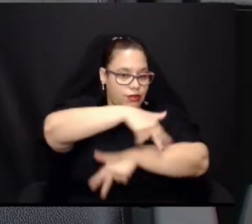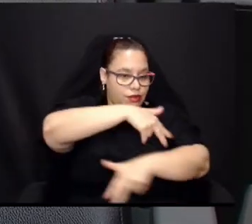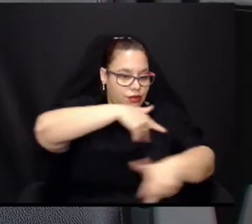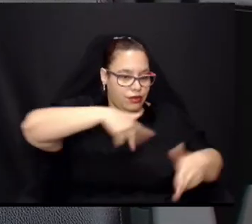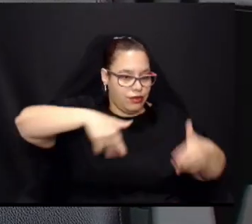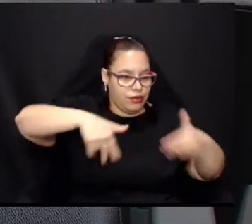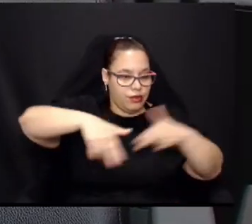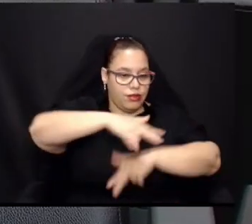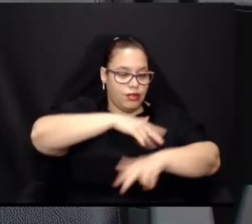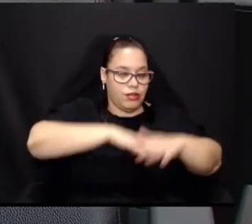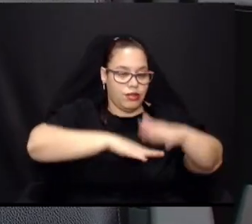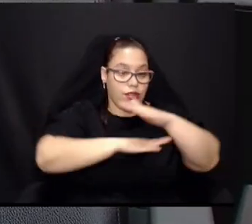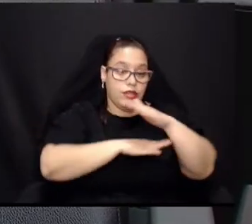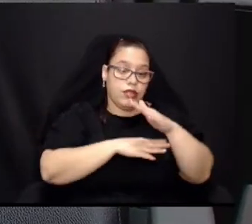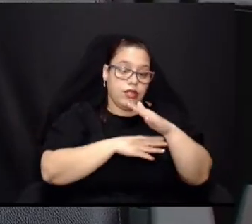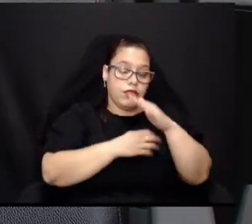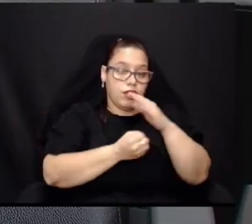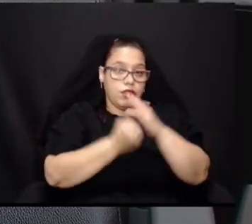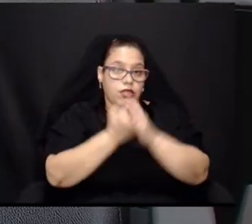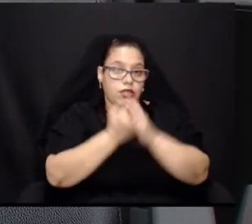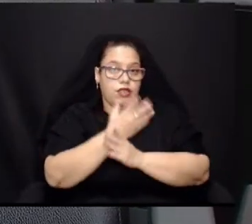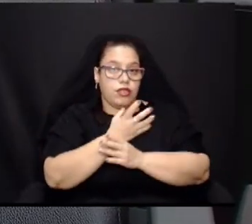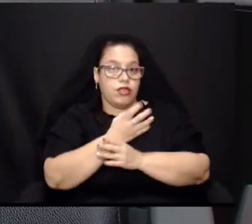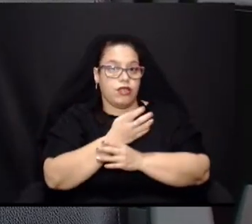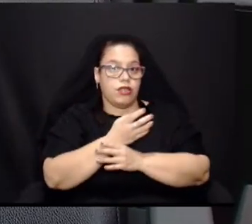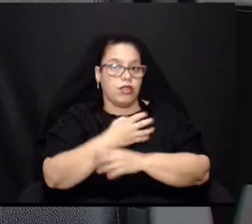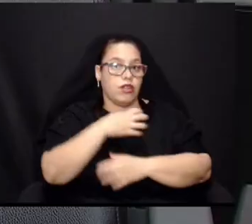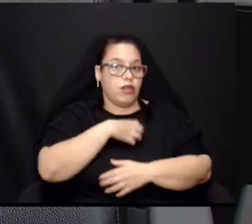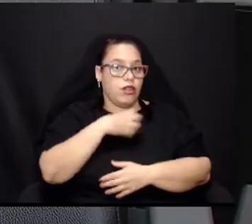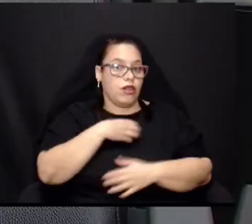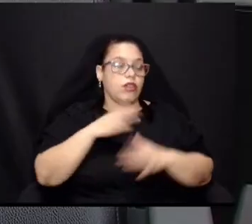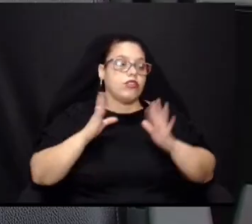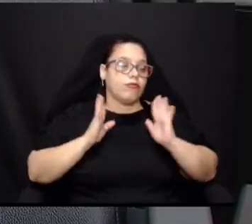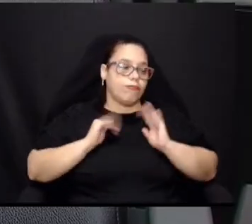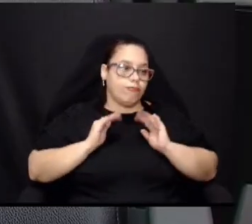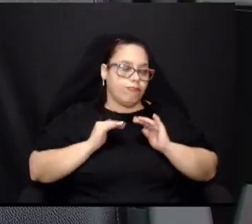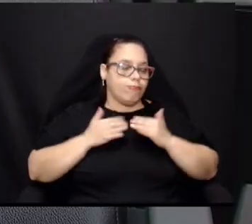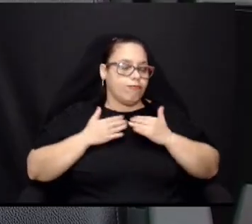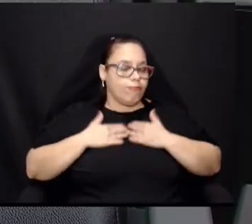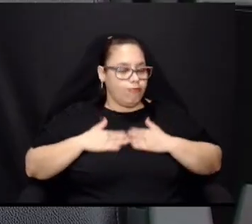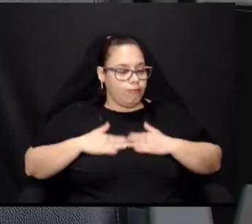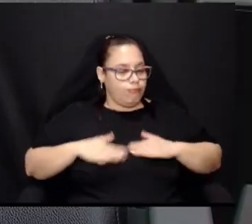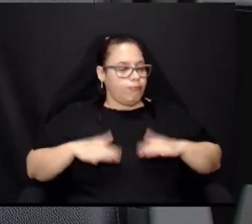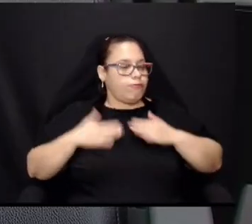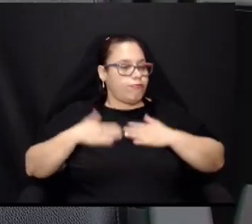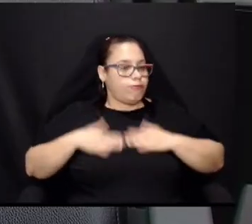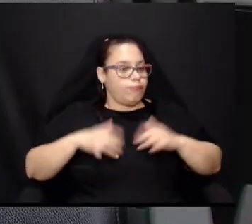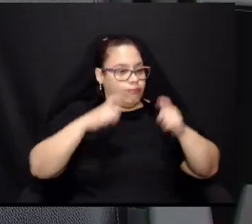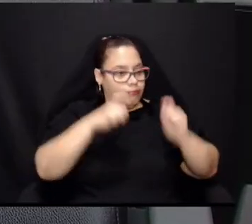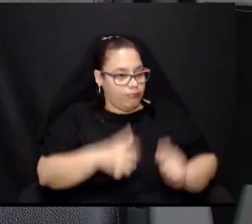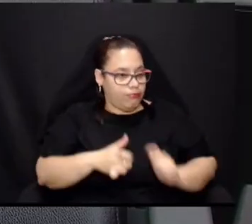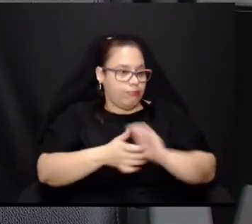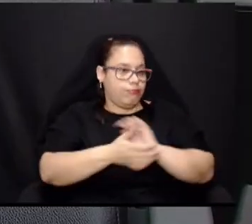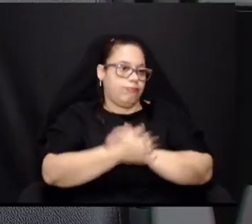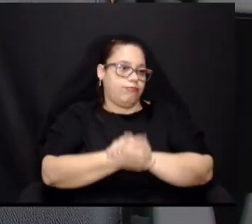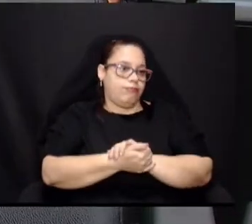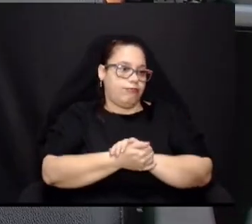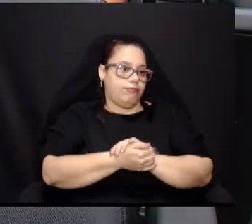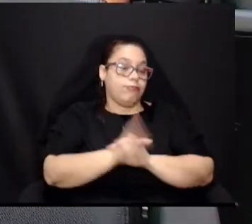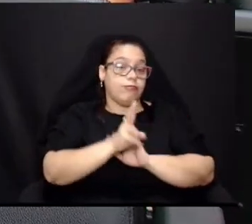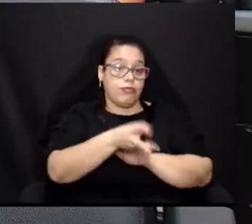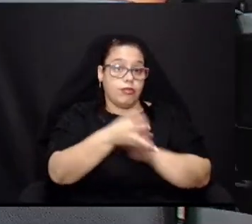Até para criar isso que eu te falei, eles se sentirem mais confortáveis nesse ambiente, né. Então, a gente sempre recebe eles no plenário,